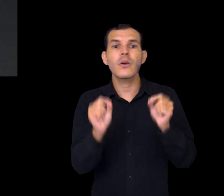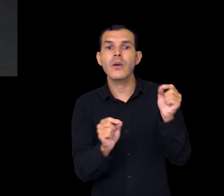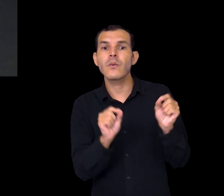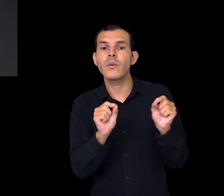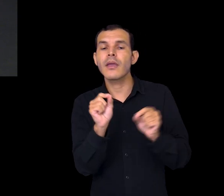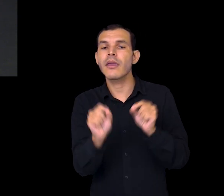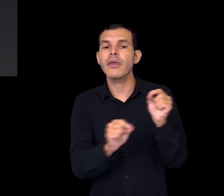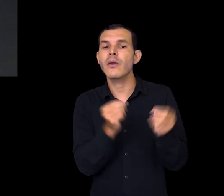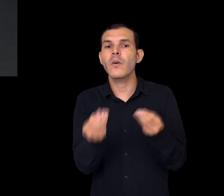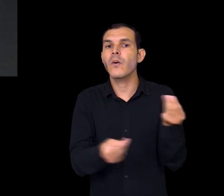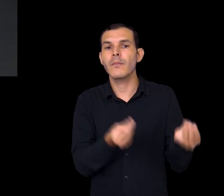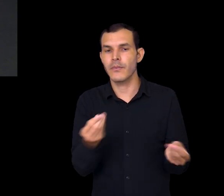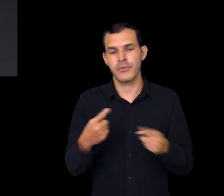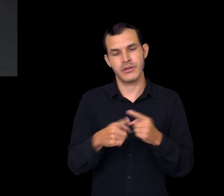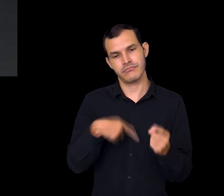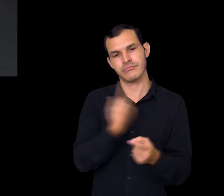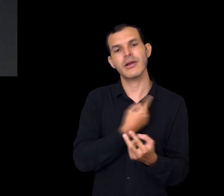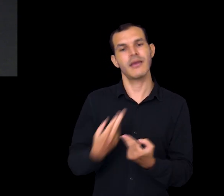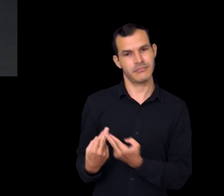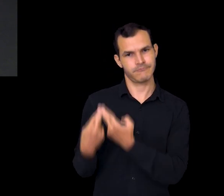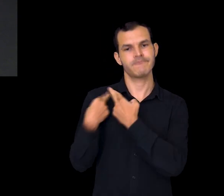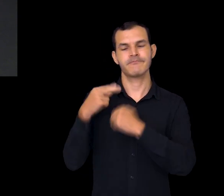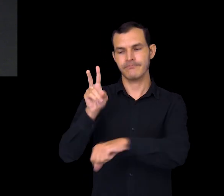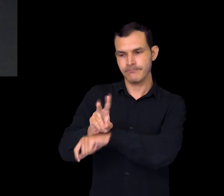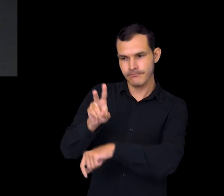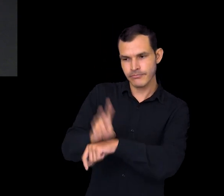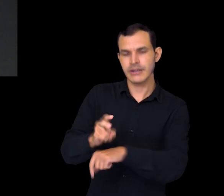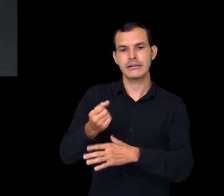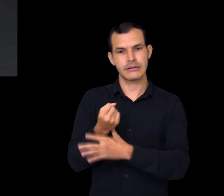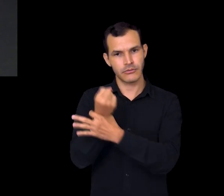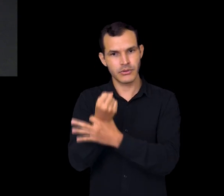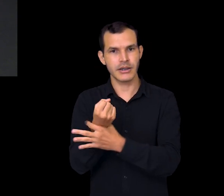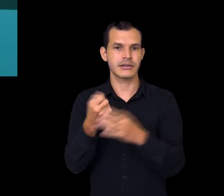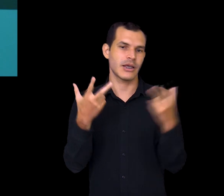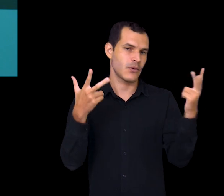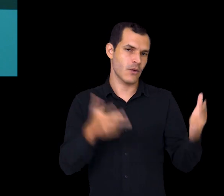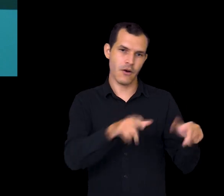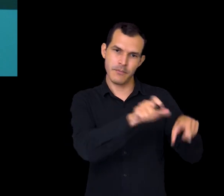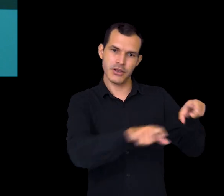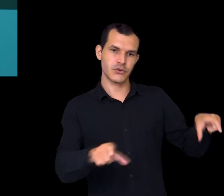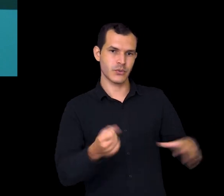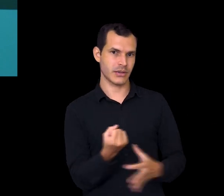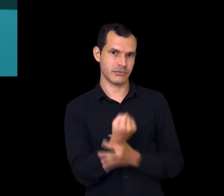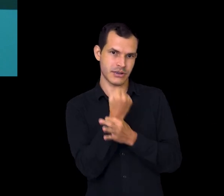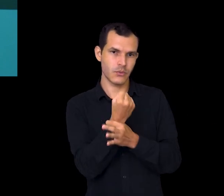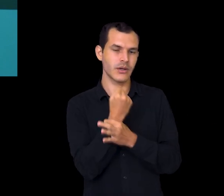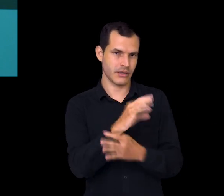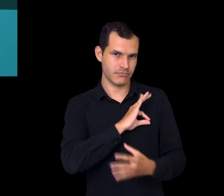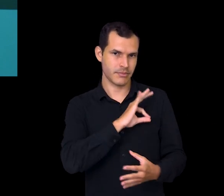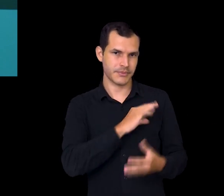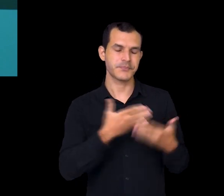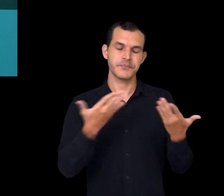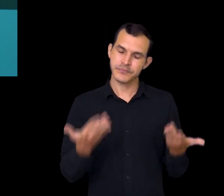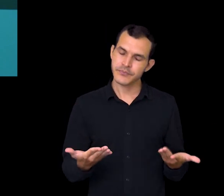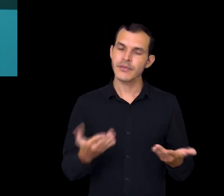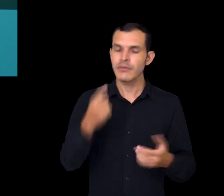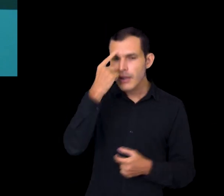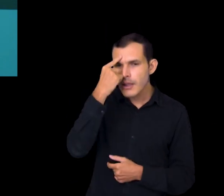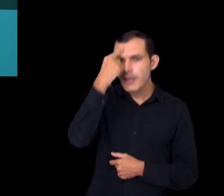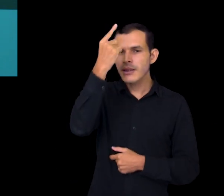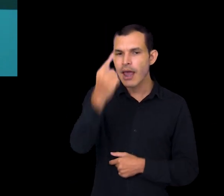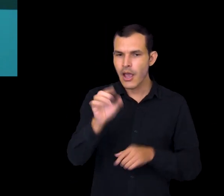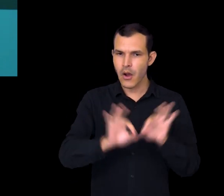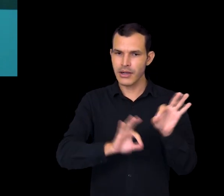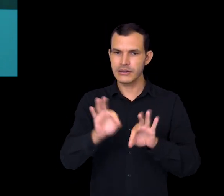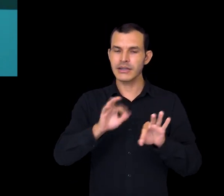pela segurança, tanto quanto o pessoal da área de policiamento. Então, a ideia do espelho d'água é por causa disso e tal. Aí